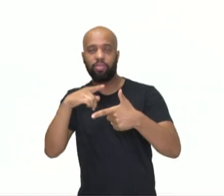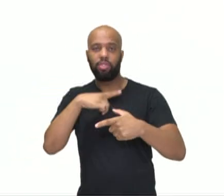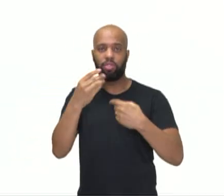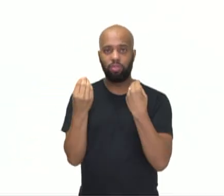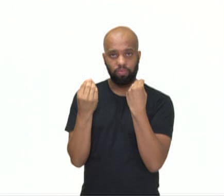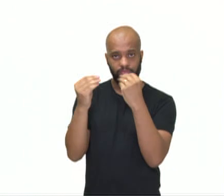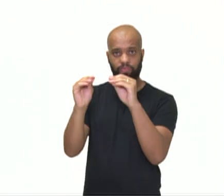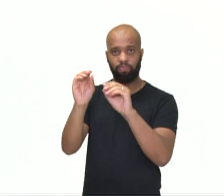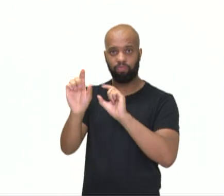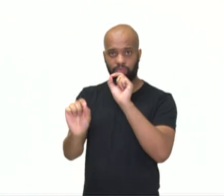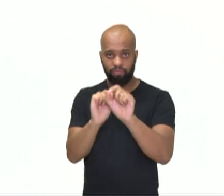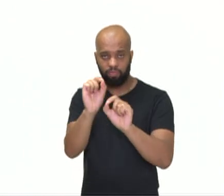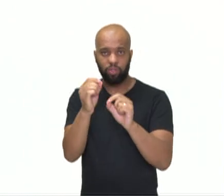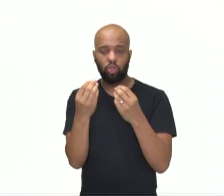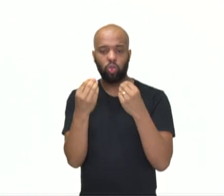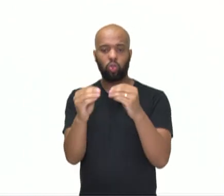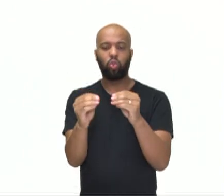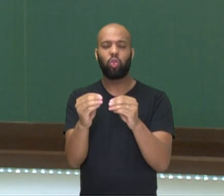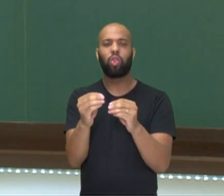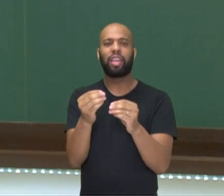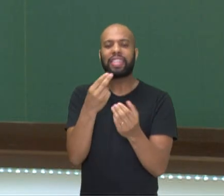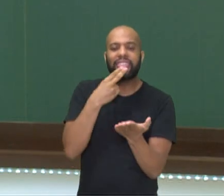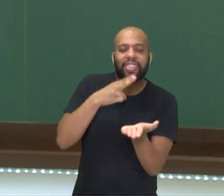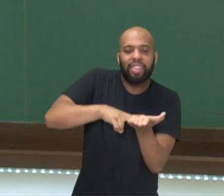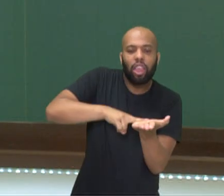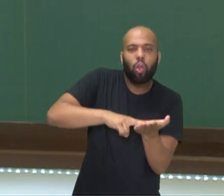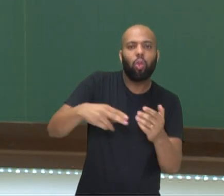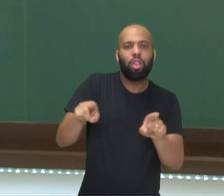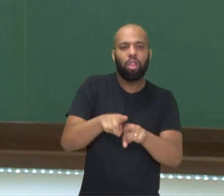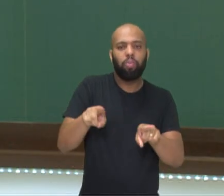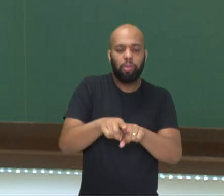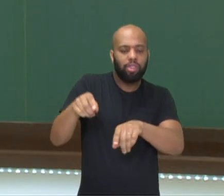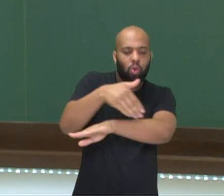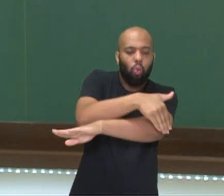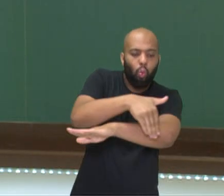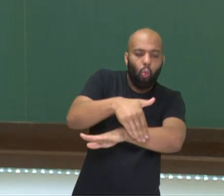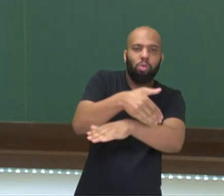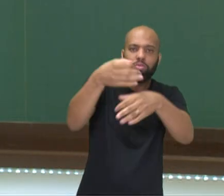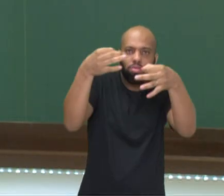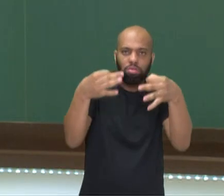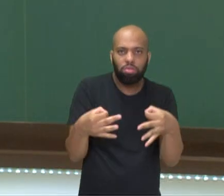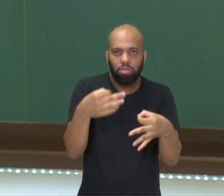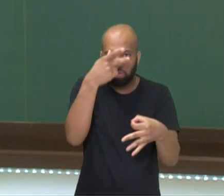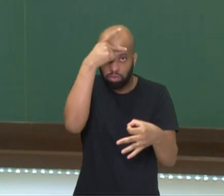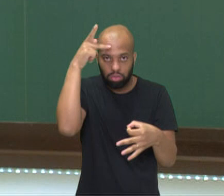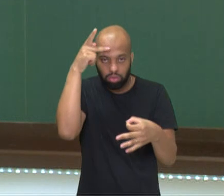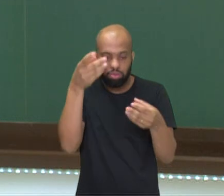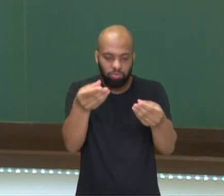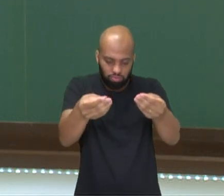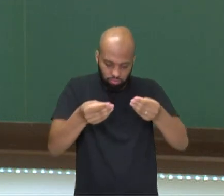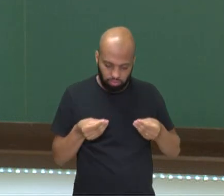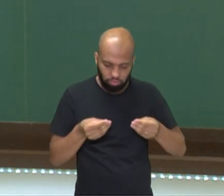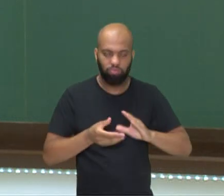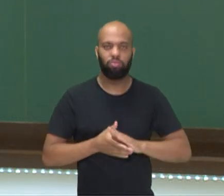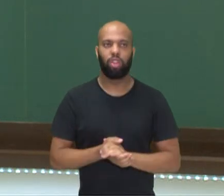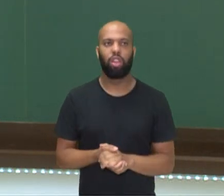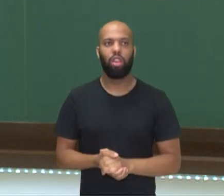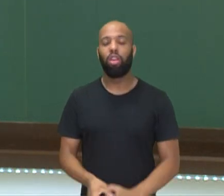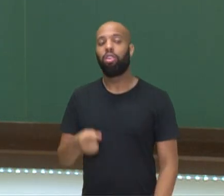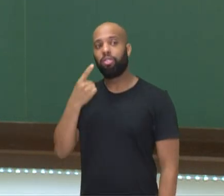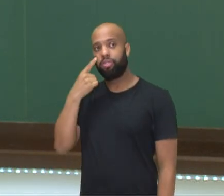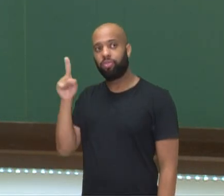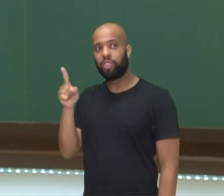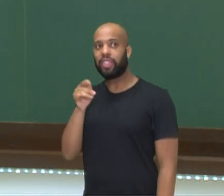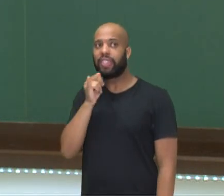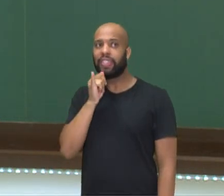o endereço do meu destinatário, para quem eu estou enviando, né? Para que essa postagem chegue até lá. Veja nesse